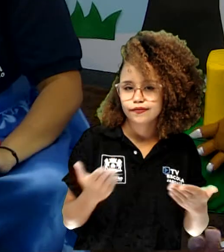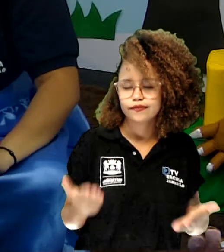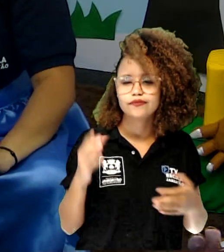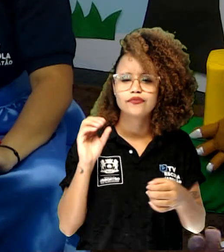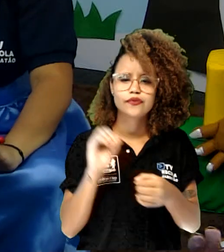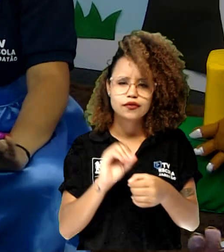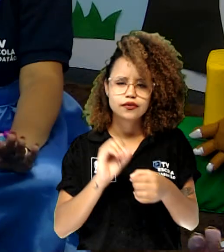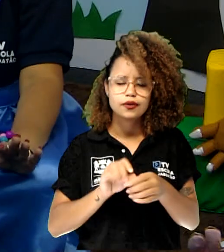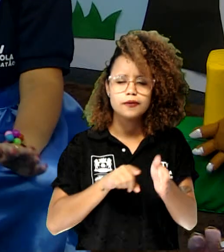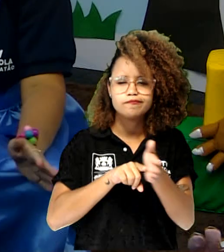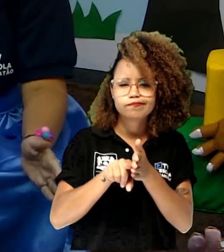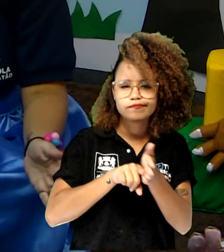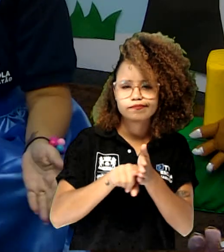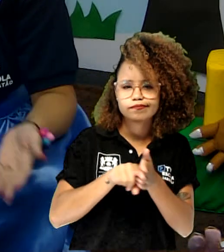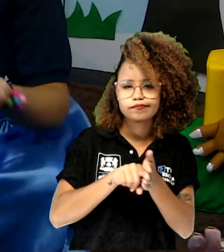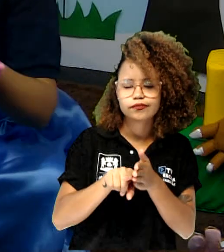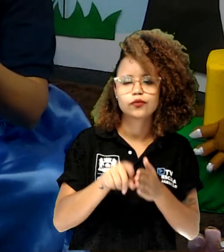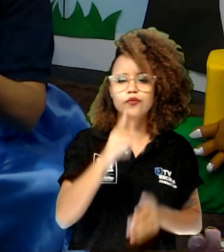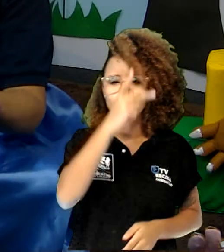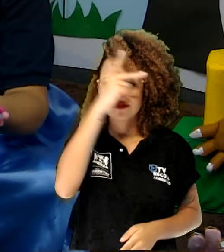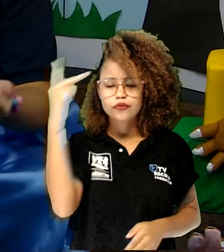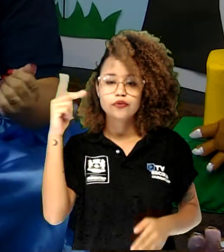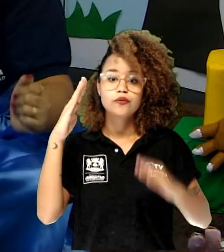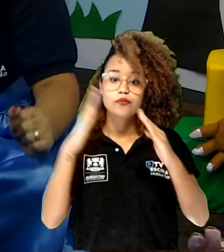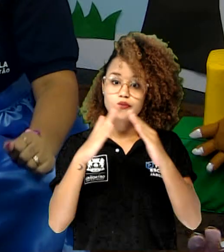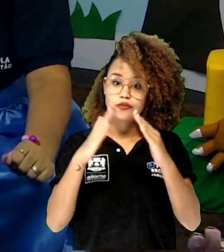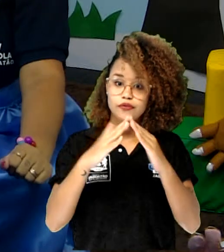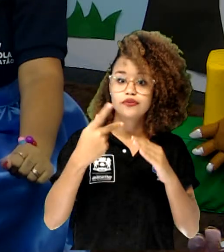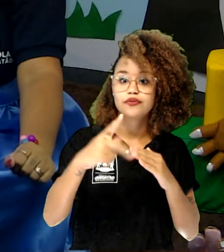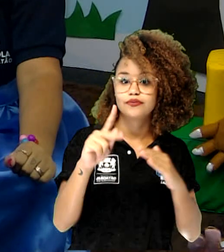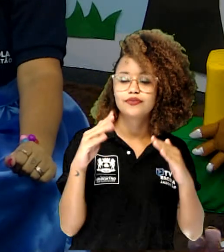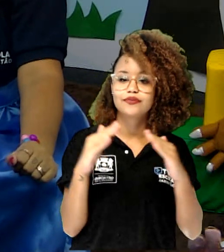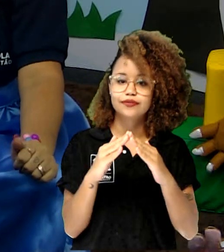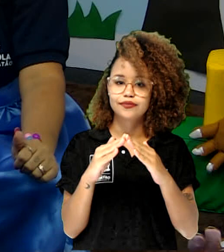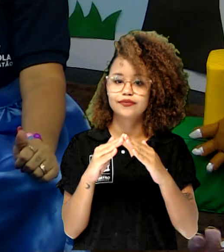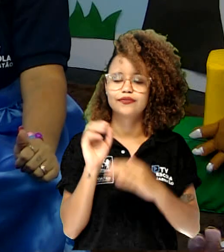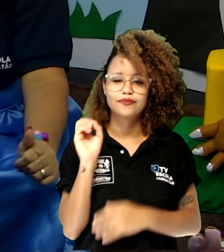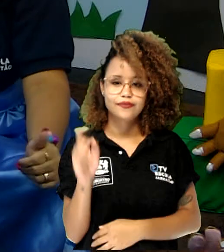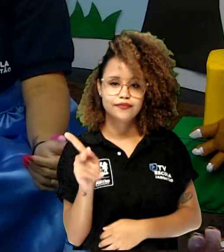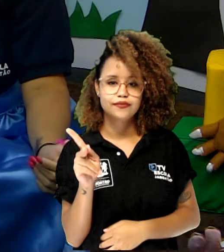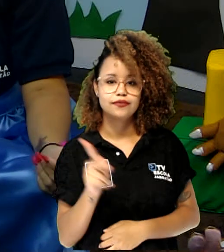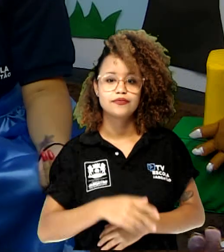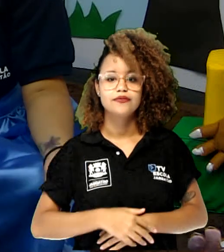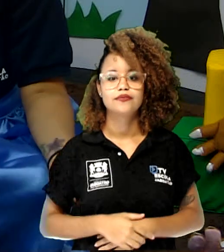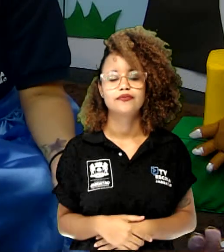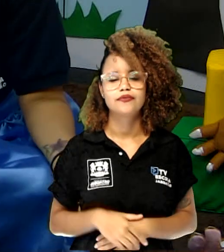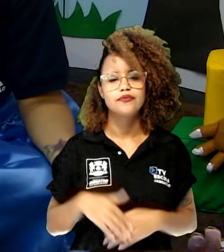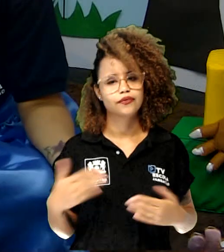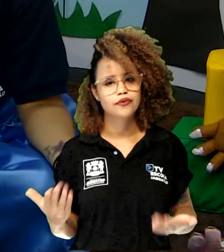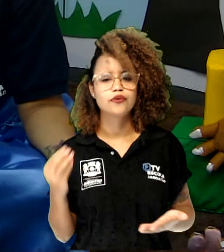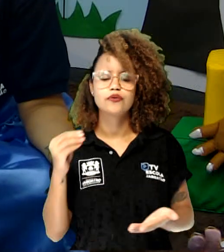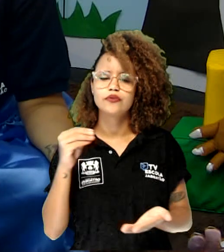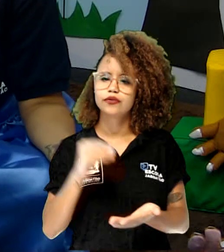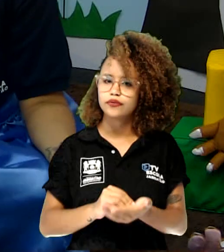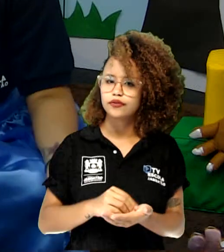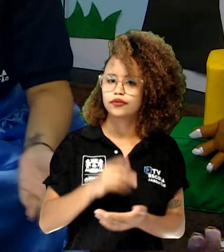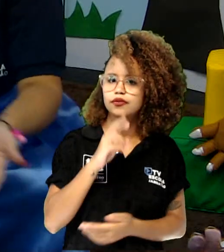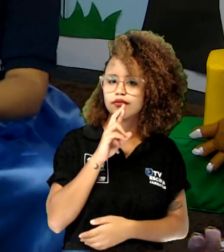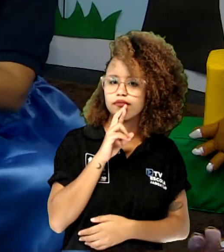fazer uma pesquisa com as pessoas que moram em casa com vocês, ok? E registrar a